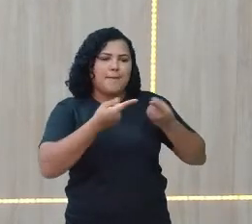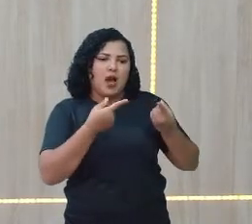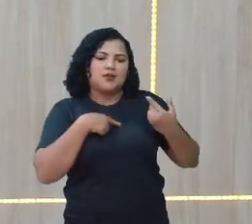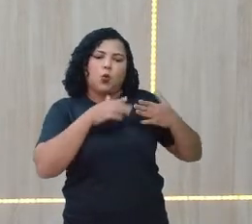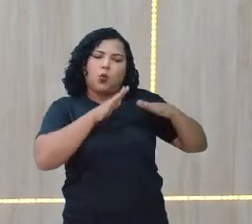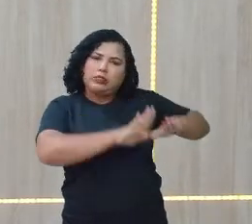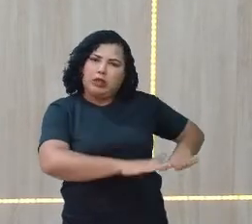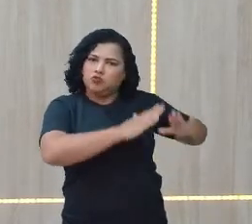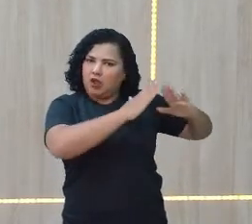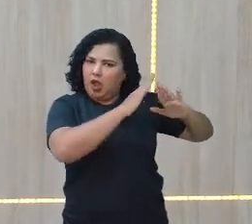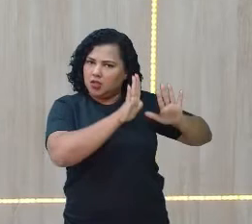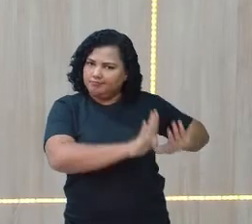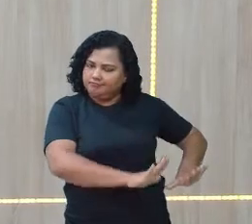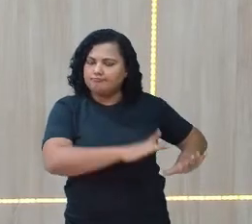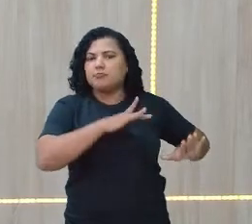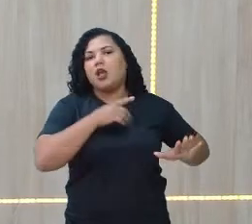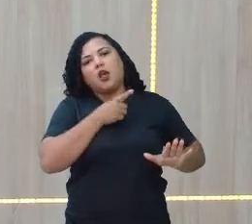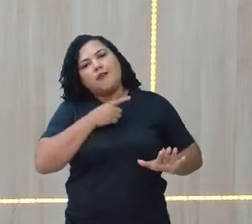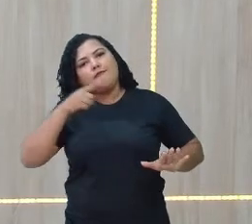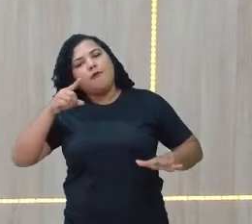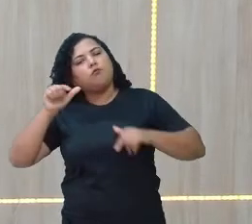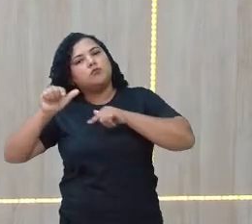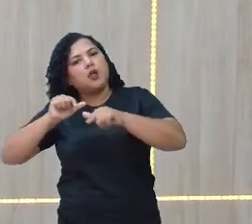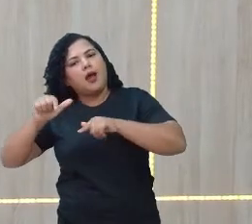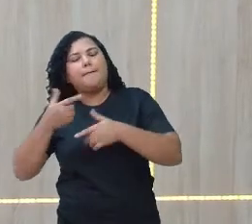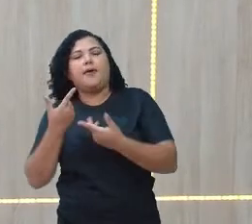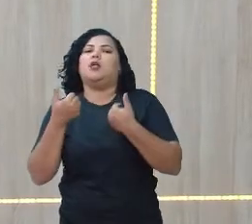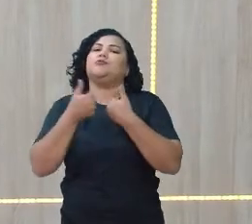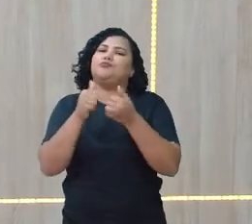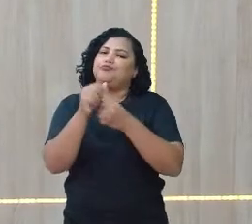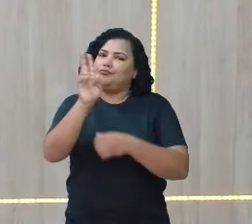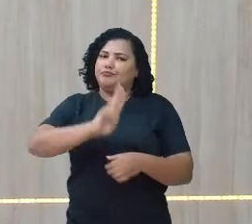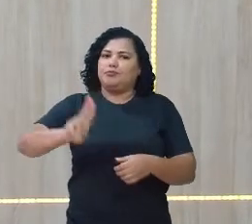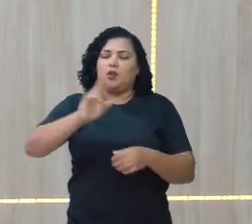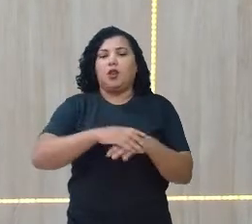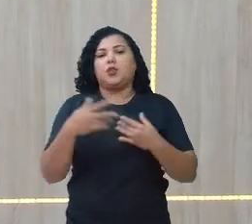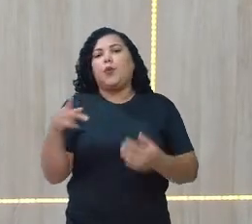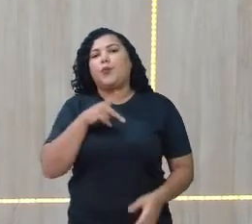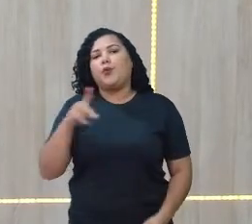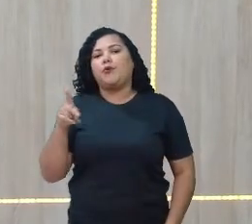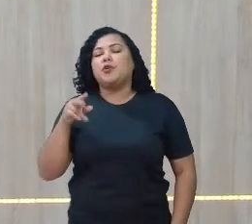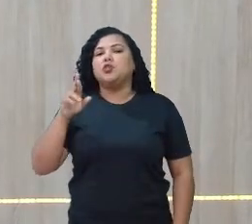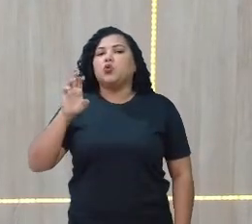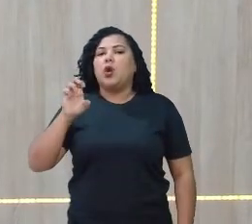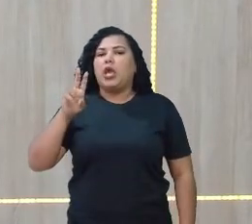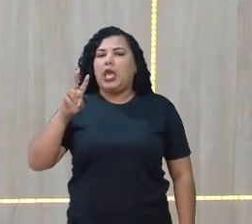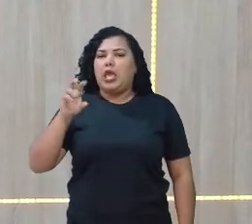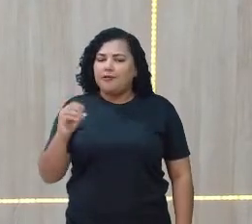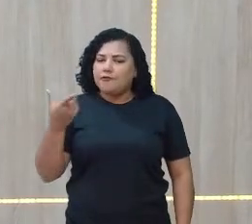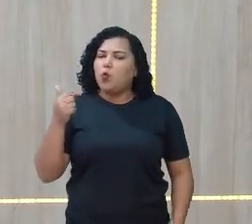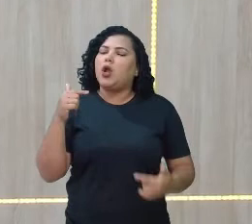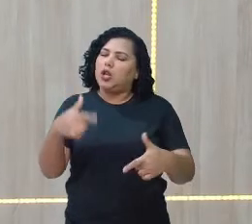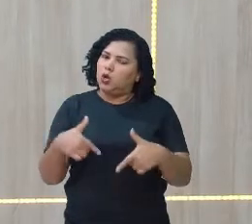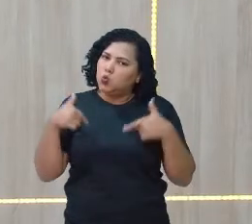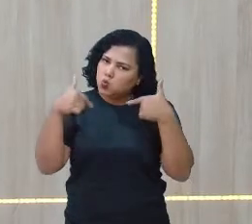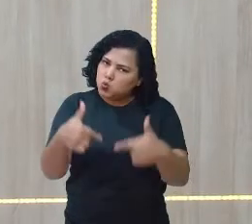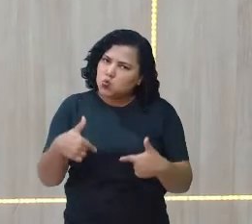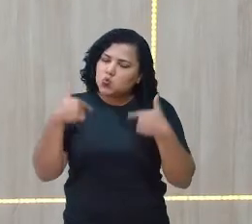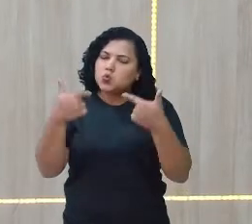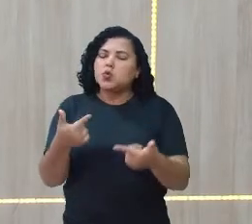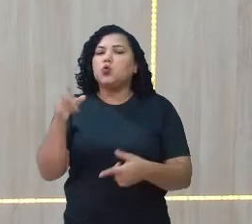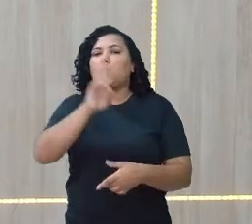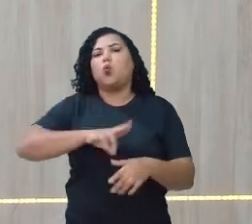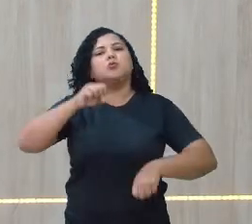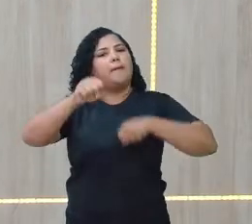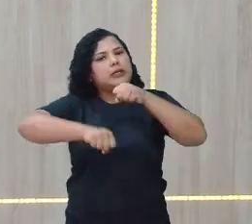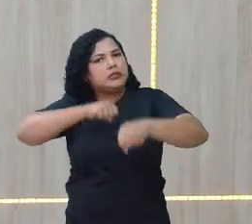e tal, mas a gente sabe que a estrutura da cidade ainda não permite. Por exemplo, o professor Revo é um grande ativista, né, do